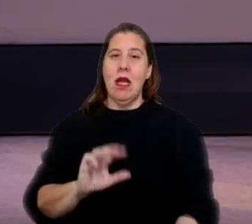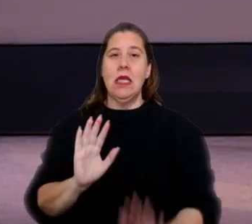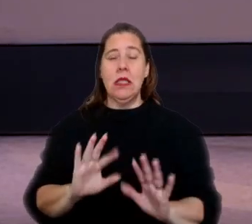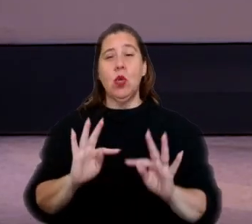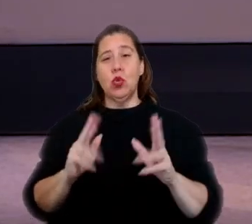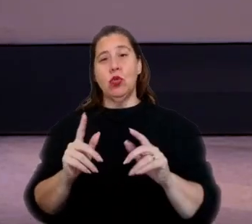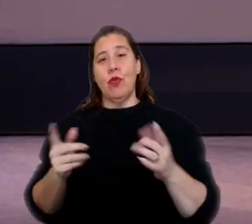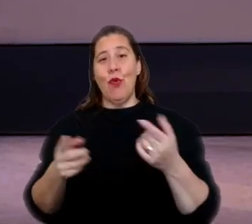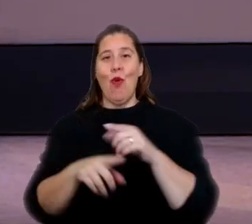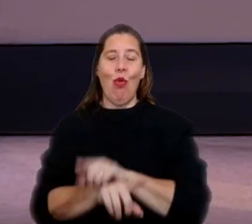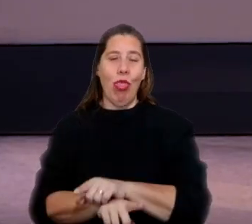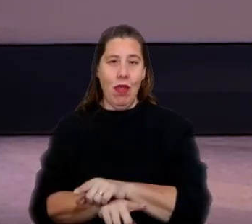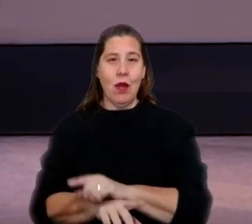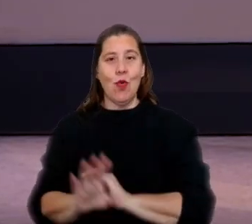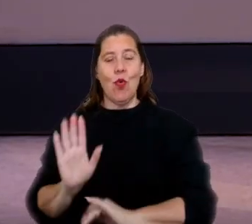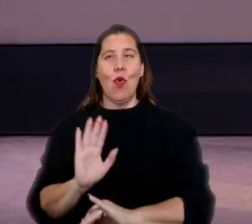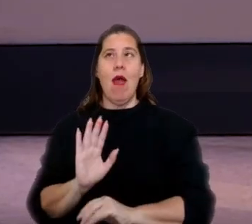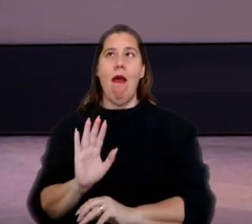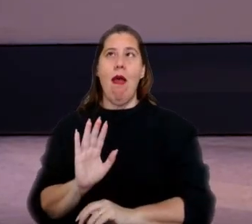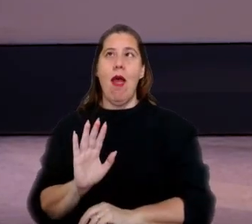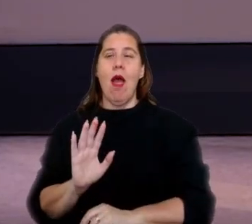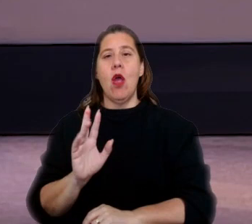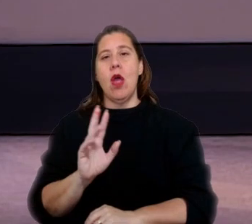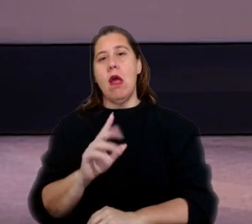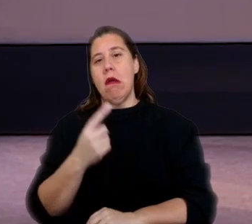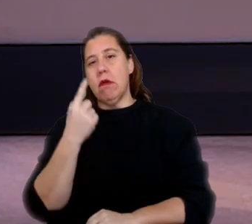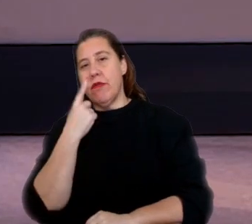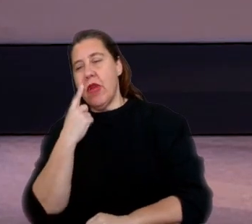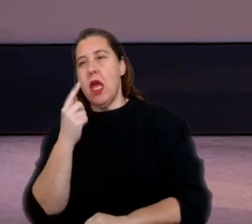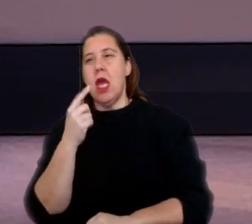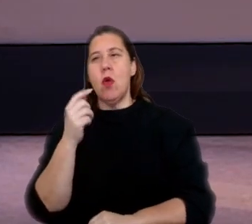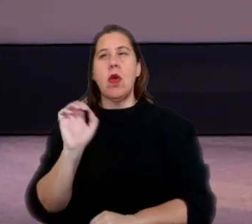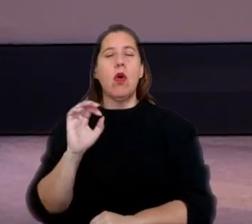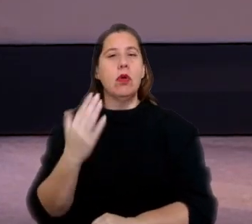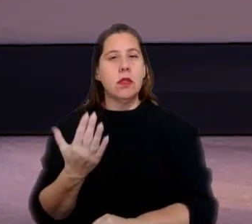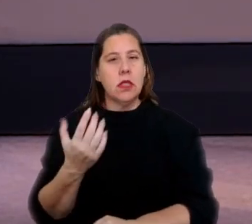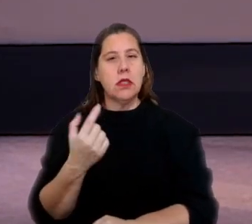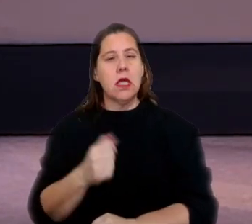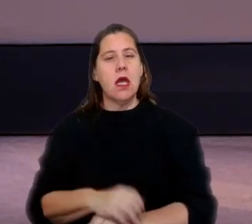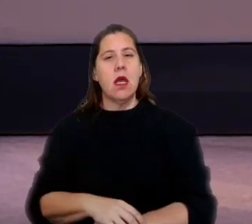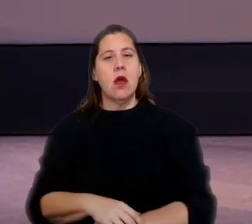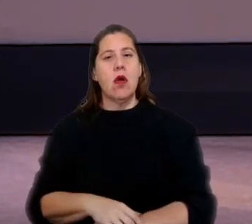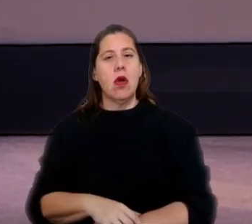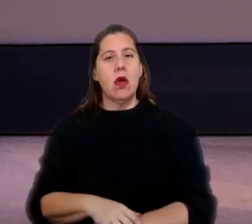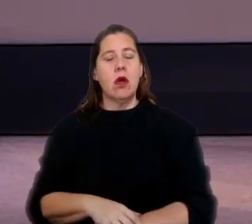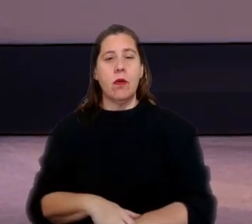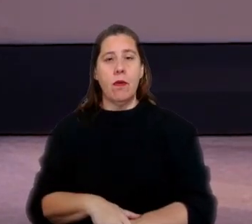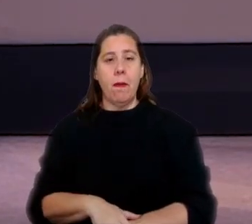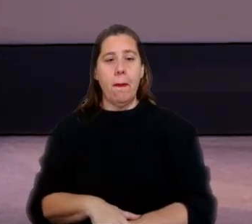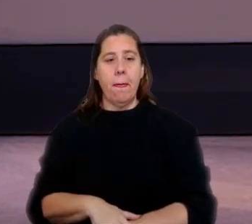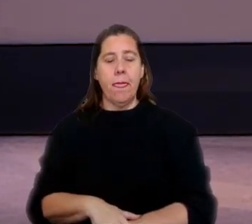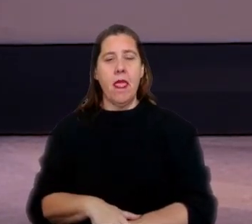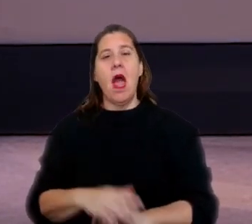pior. Então, tudo que for ao contrário disso, cuidado de nomear a situação, de poder, enfim, deixar